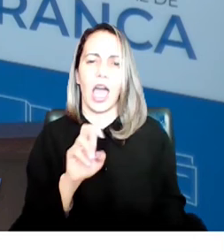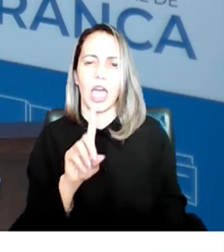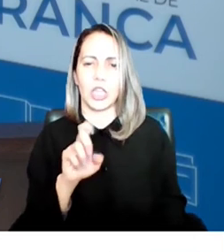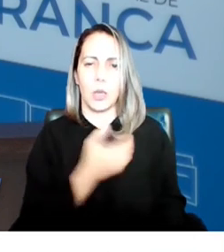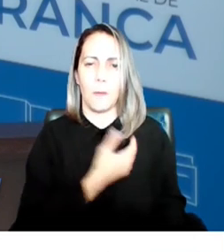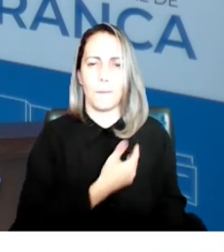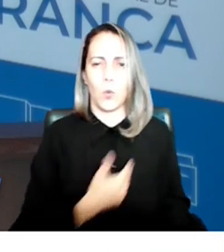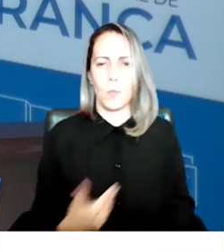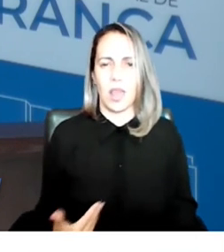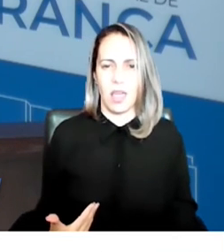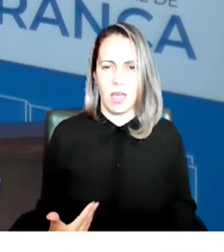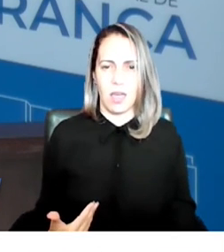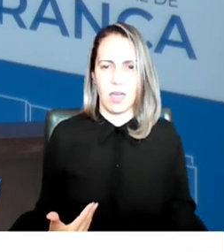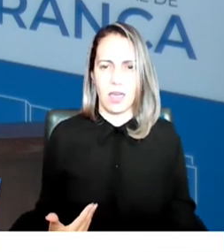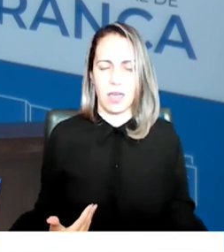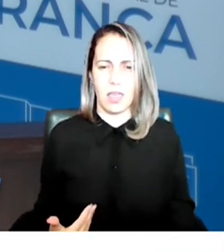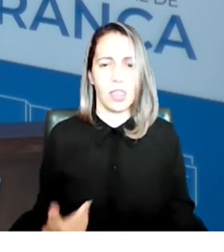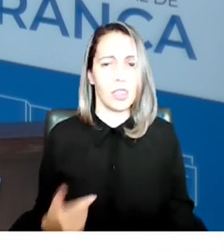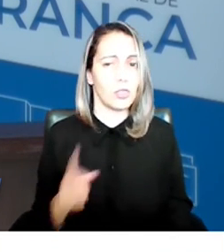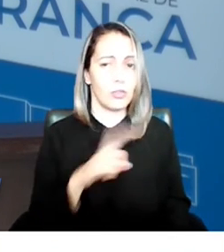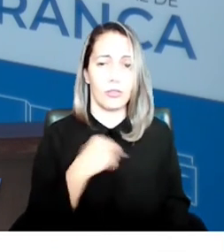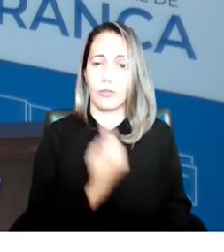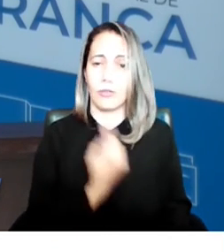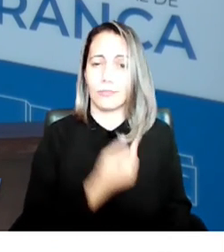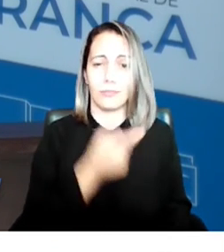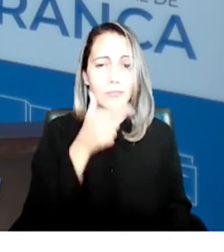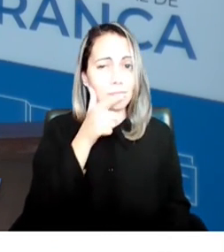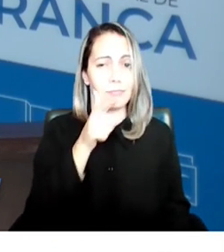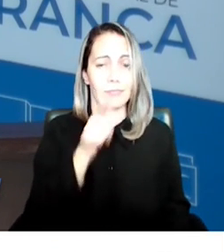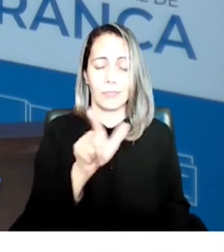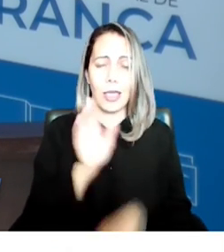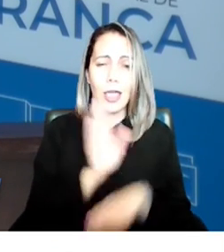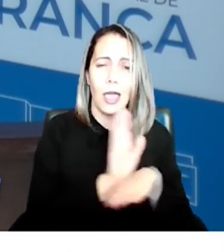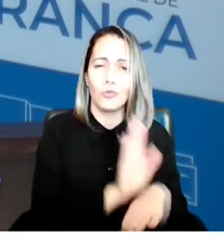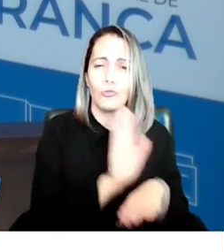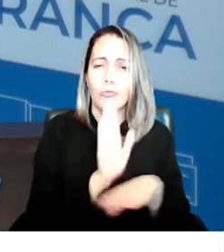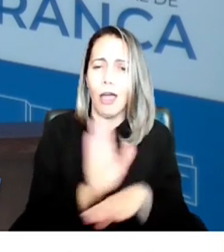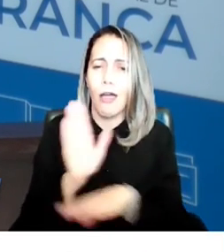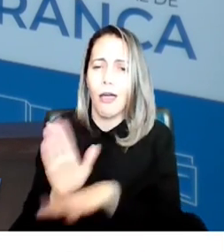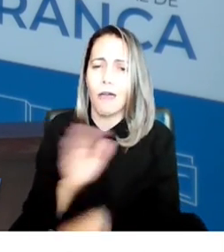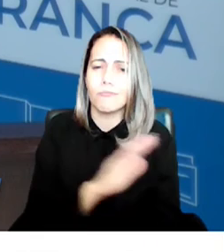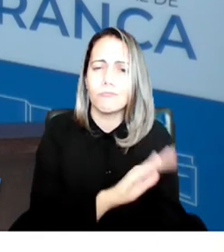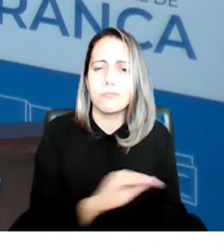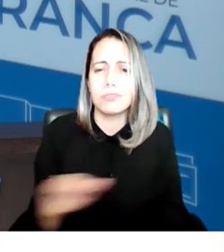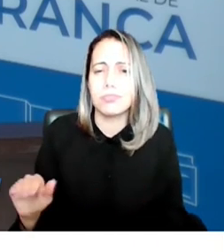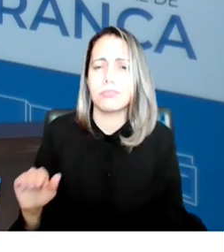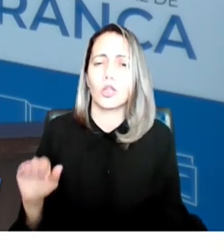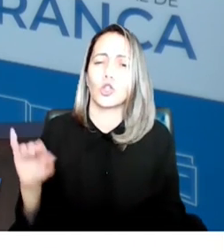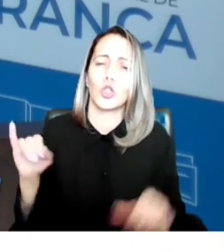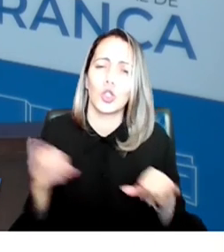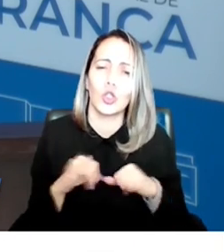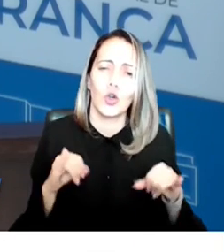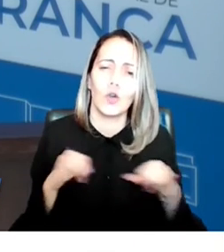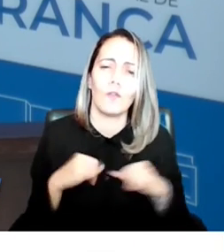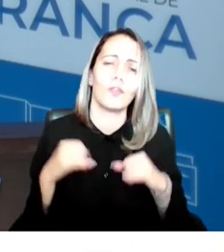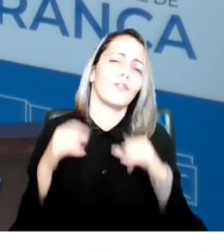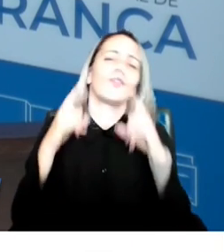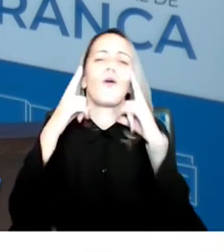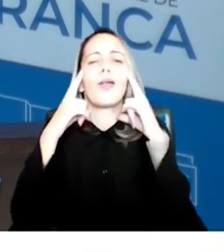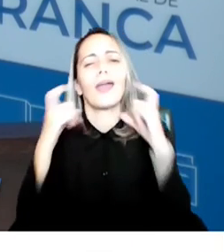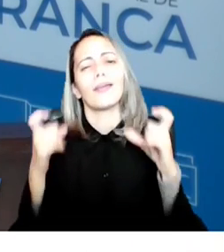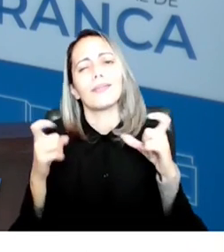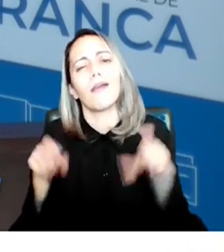vezes, resolver e ajudar tantas crianças que passam por problemas de violência ou falta de acessibilidade em